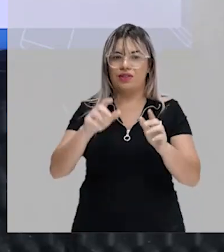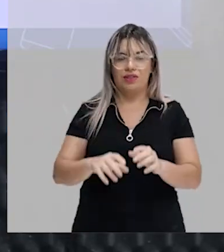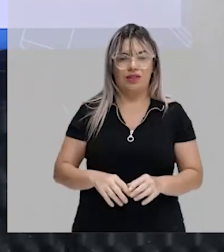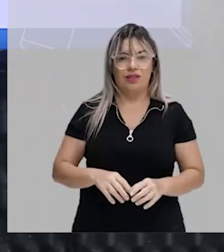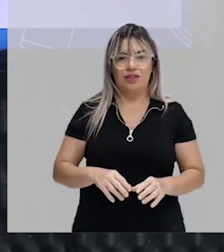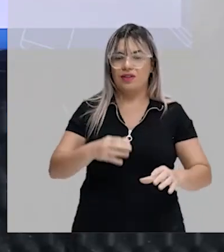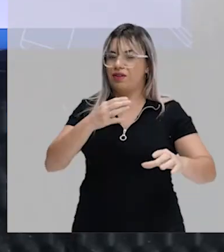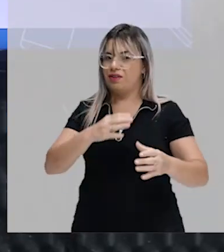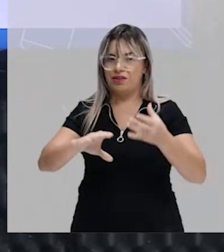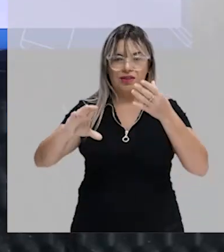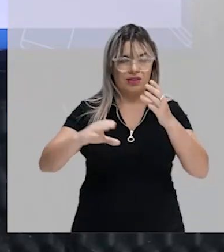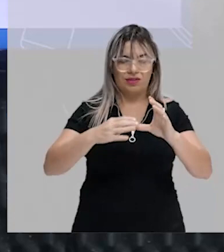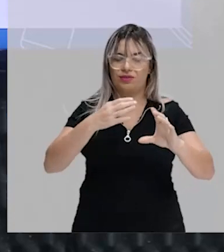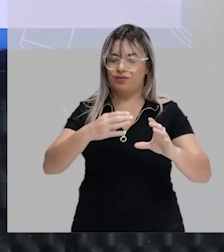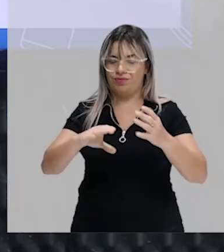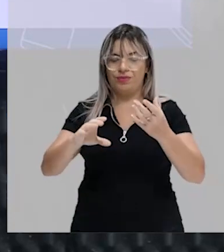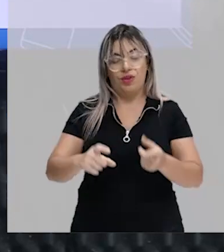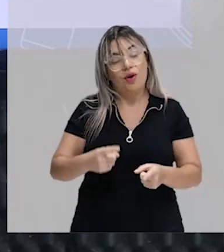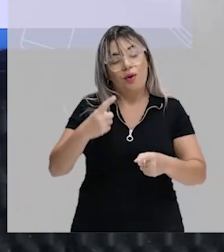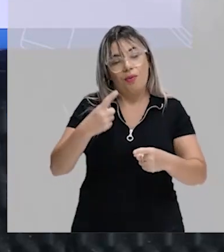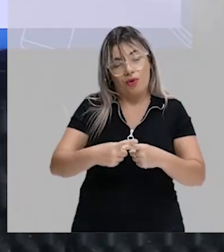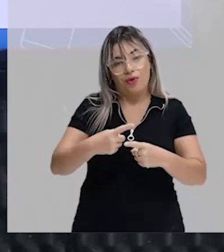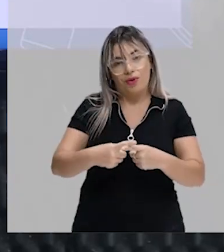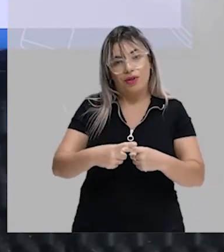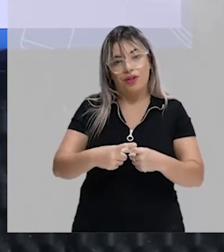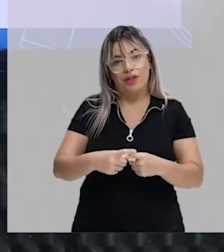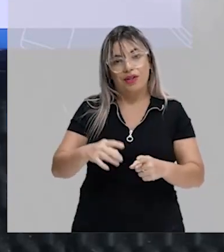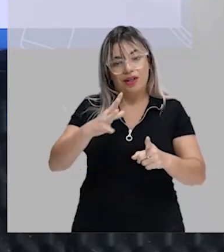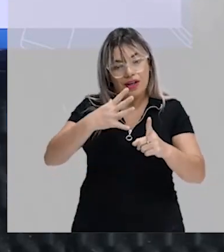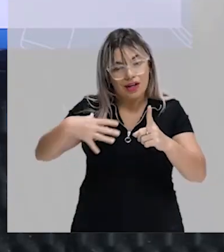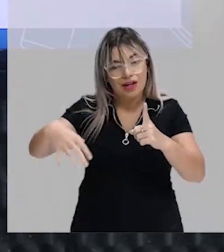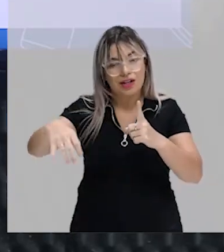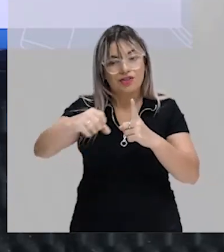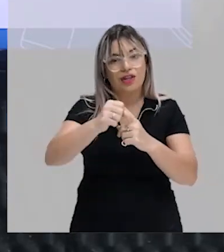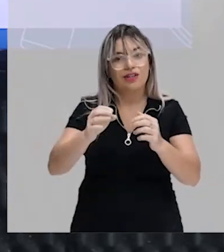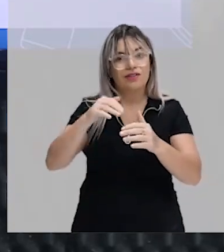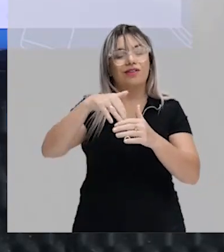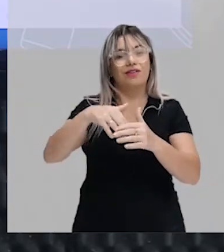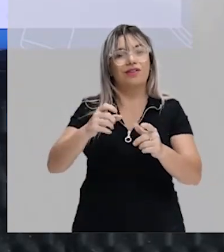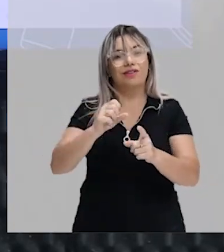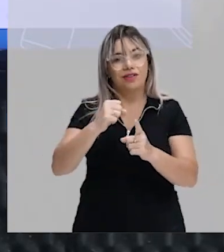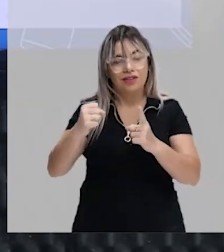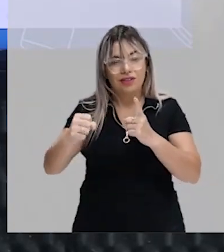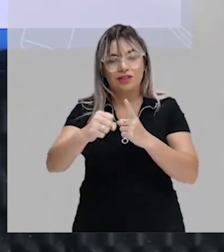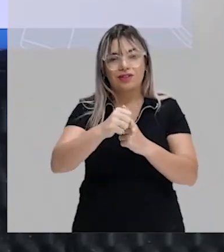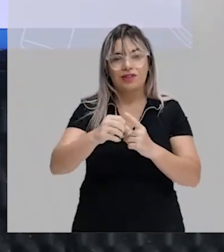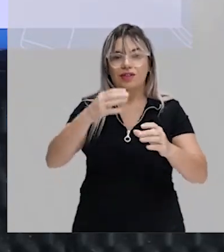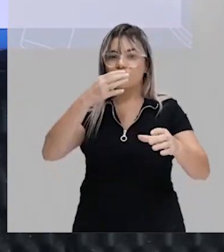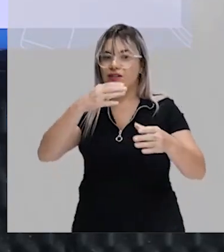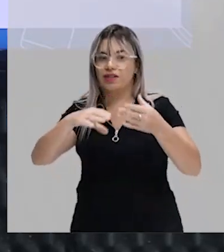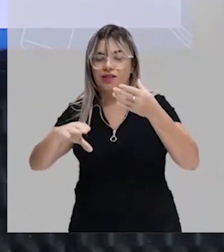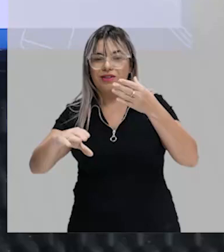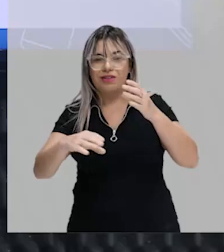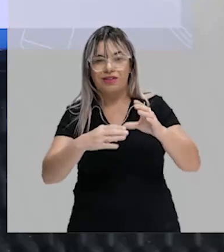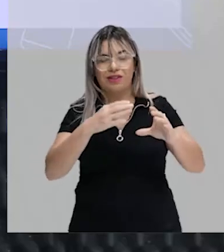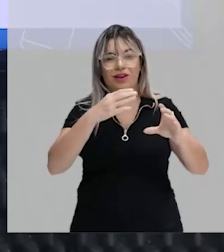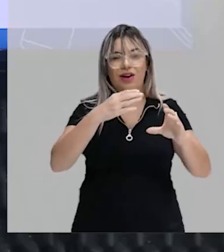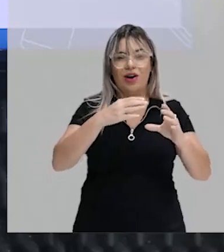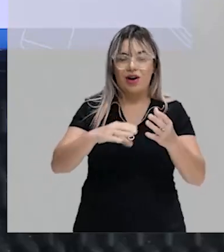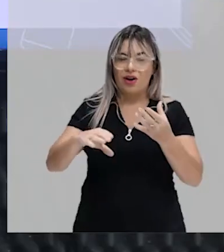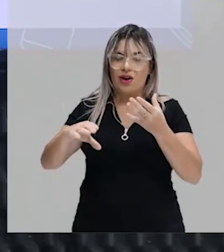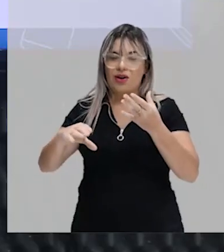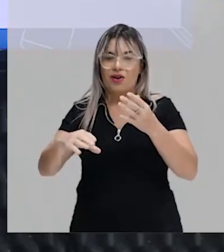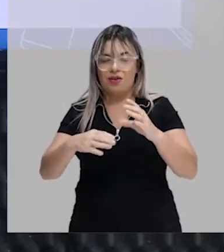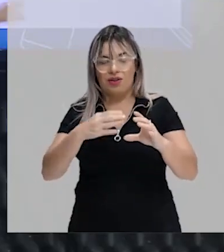nenhum da sociedade, então você escuta, você até aprende, você até pensa que não está cantando. E se ainda existe